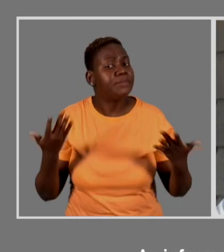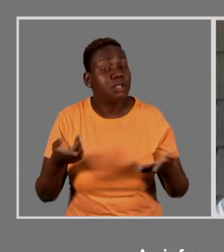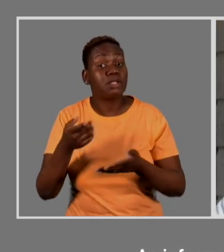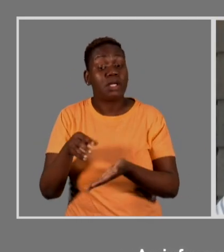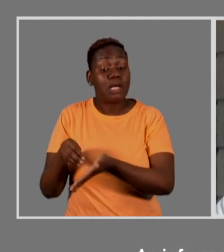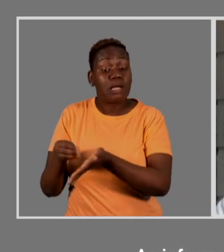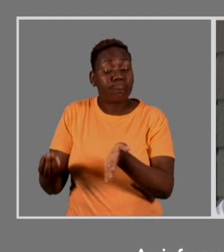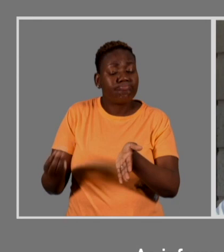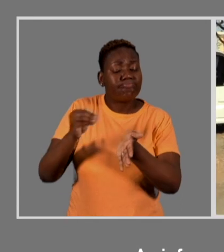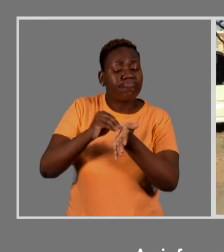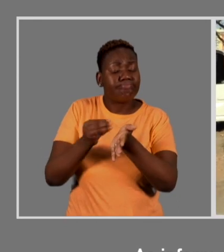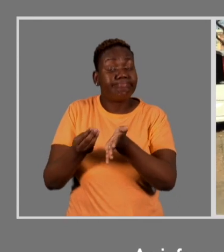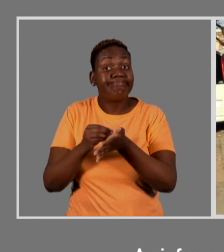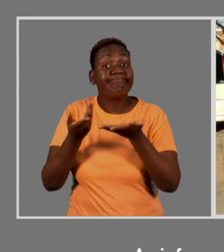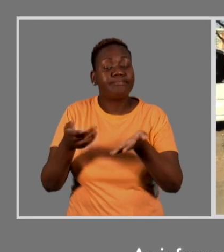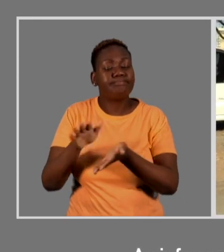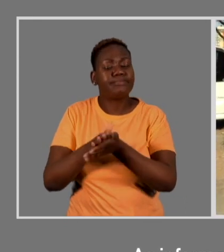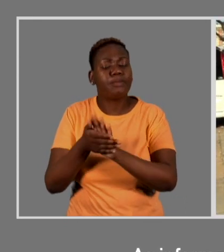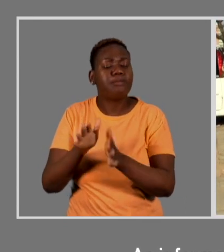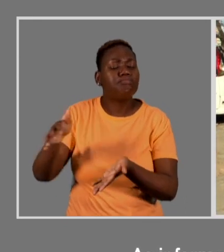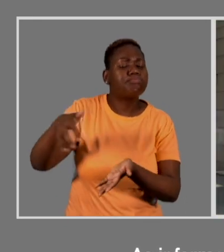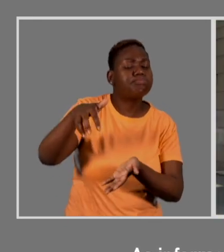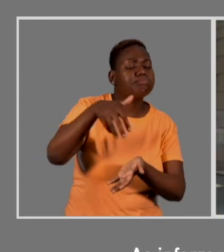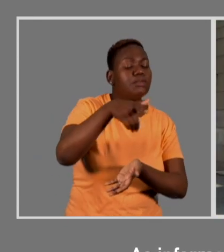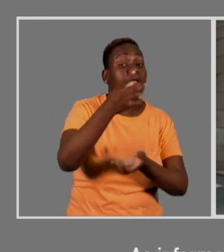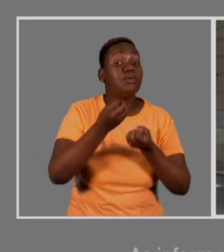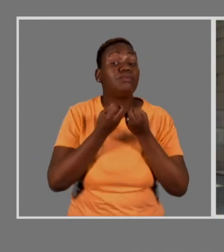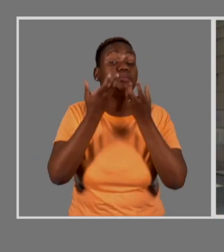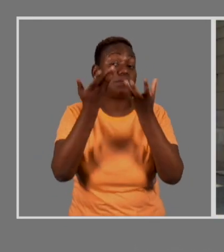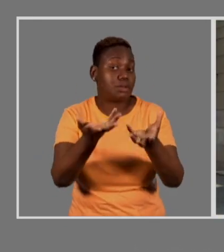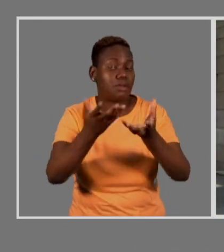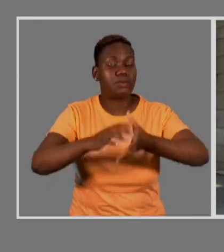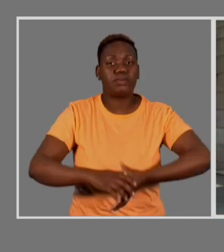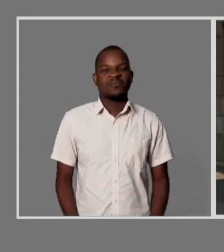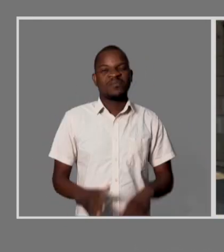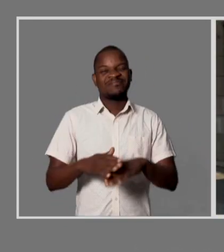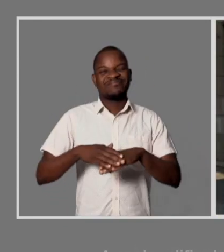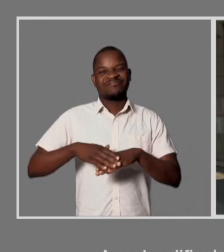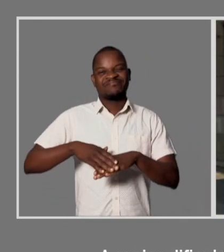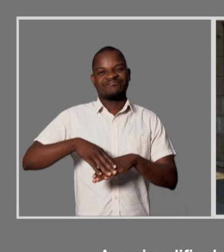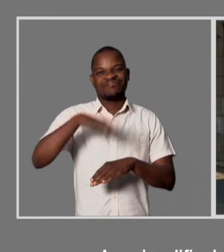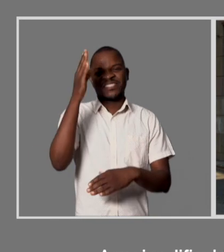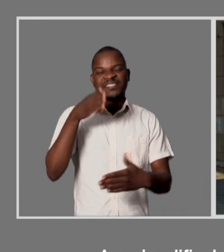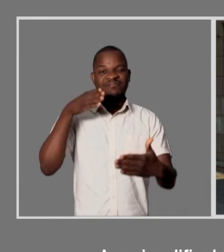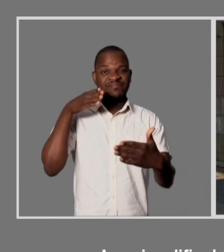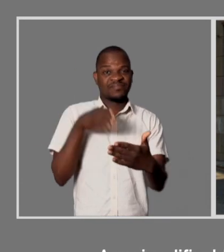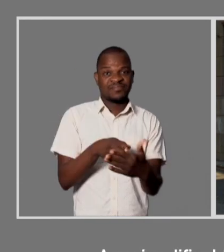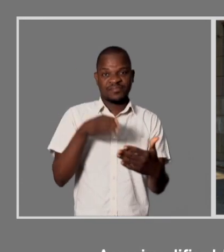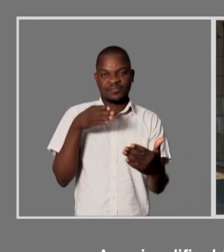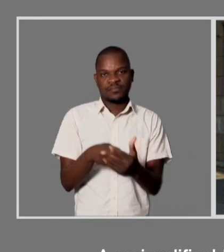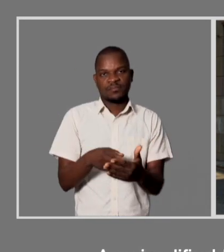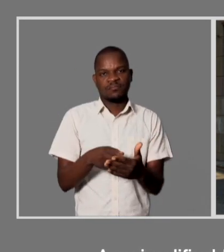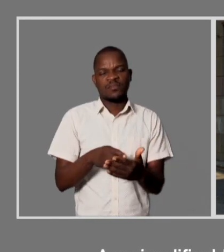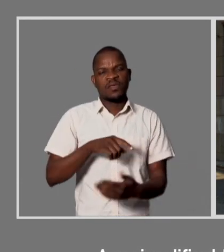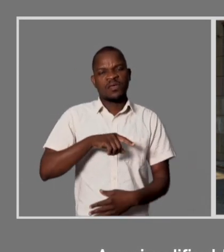informações produzidas e disseminadas não incluem este público-alvo. A maior dificuldade que